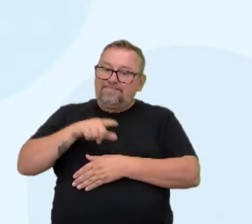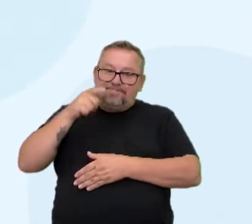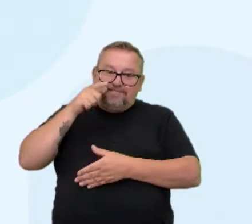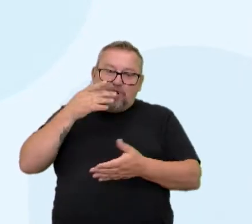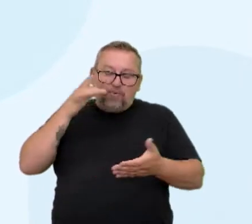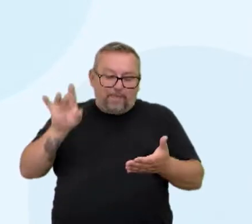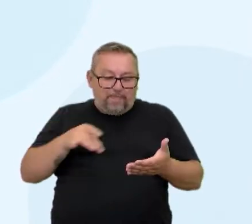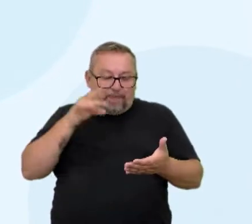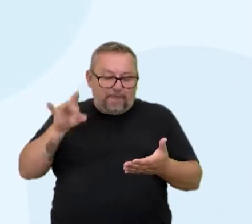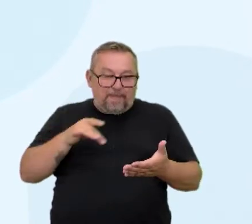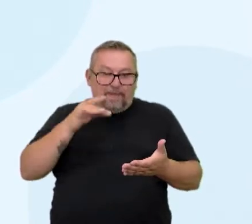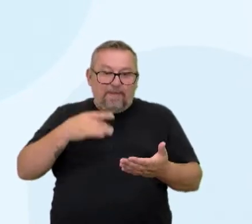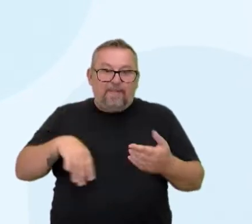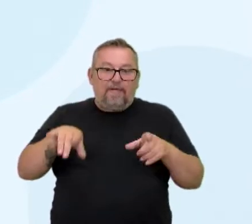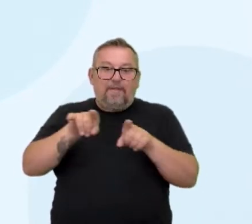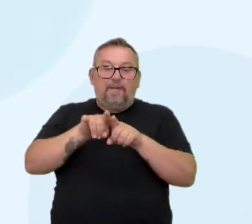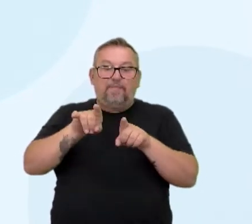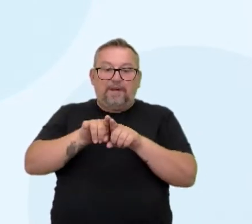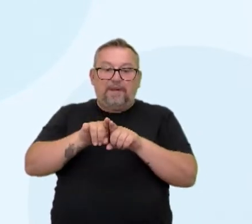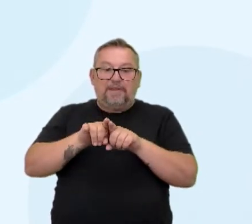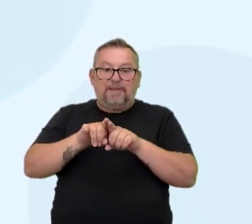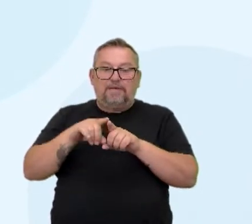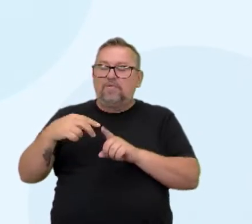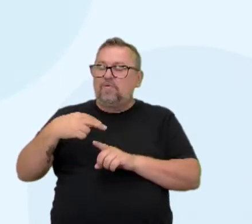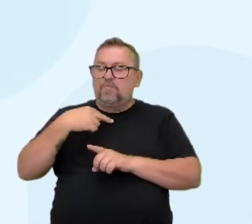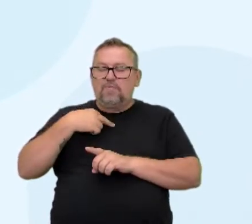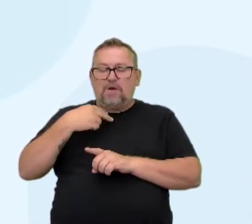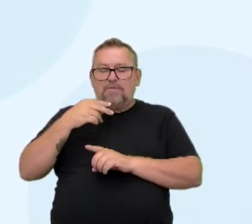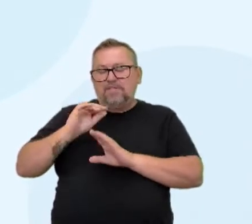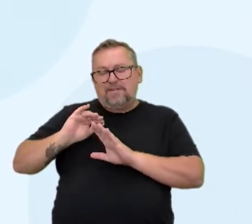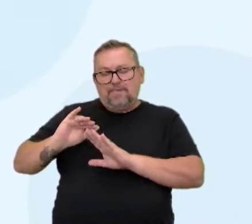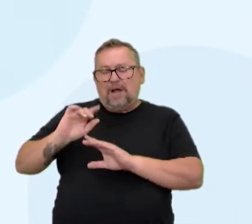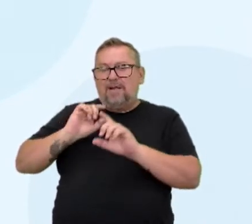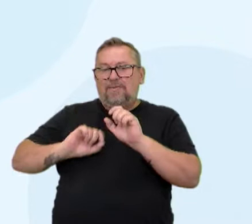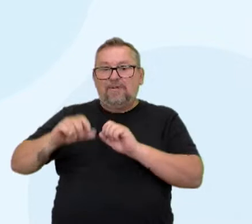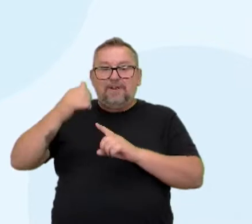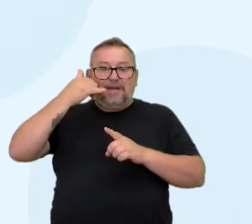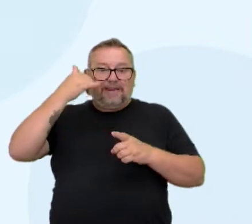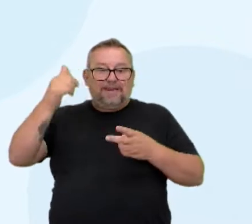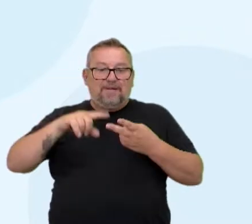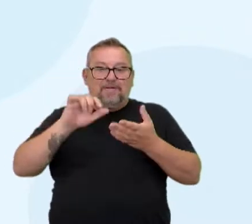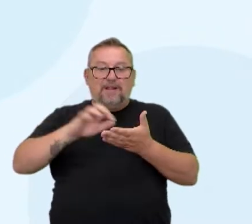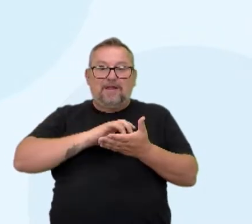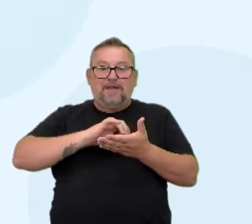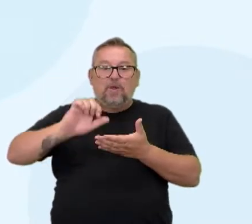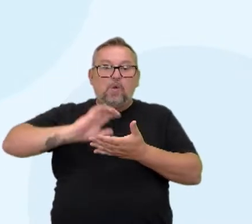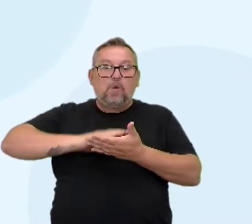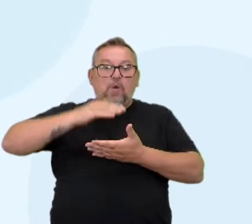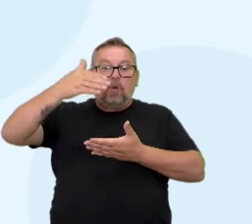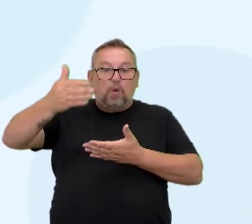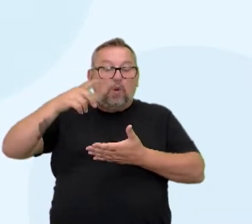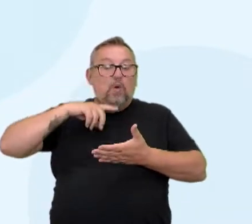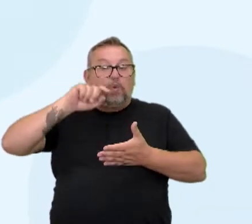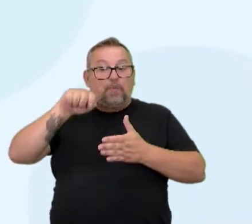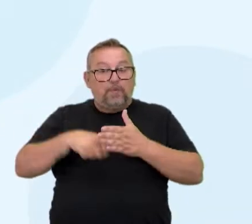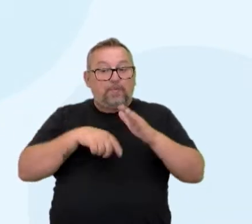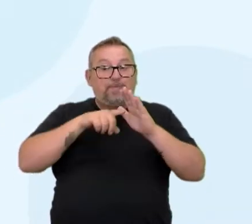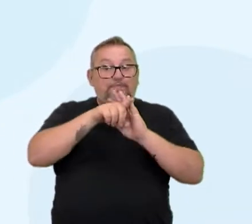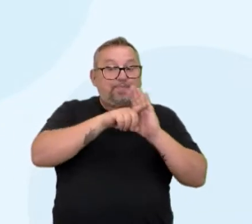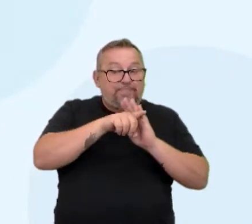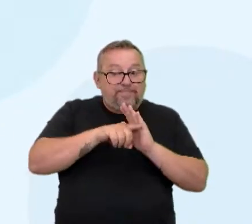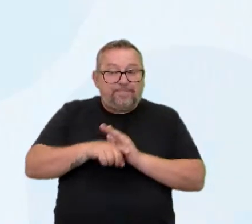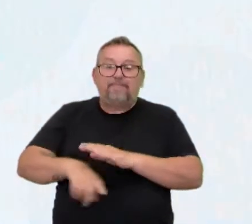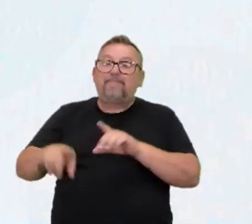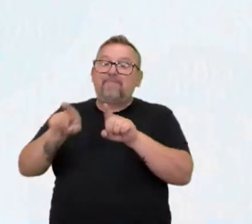de vistar. E também, a gente não pode deixar aí de lado celulares, tablets, notebooks, para registrar as